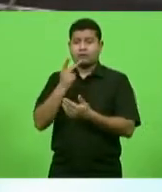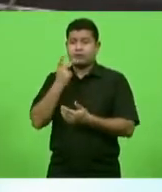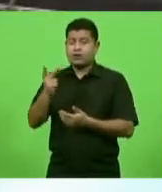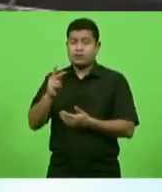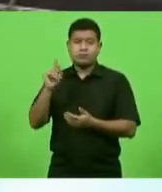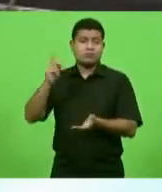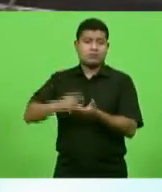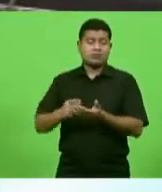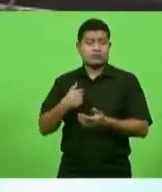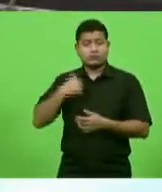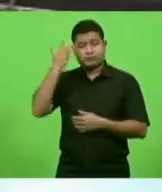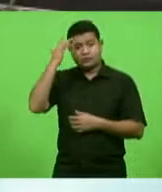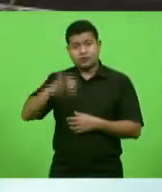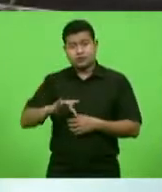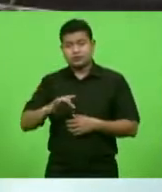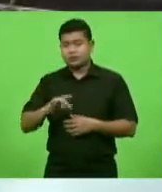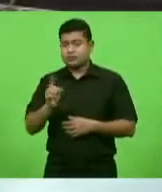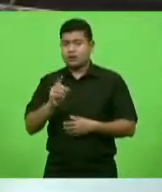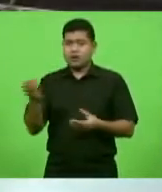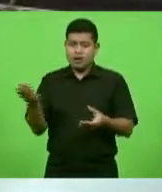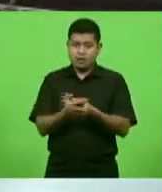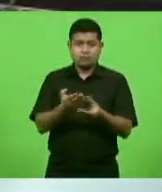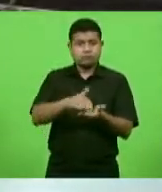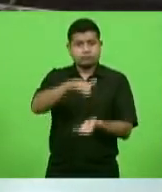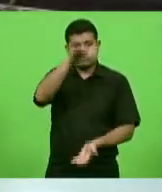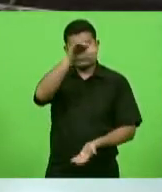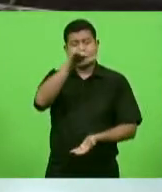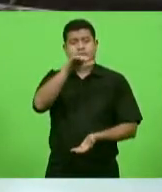outra coisa ausente do processo.